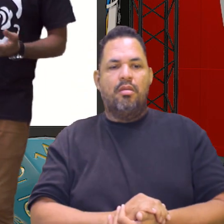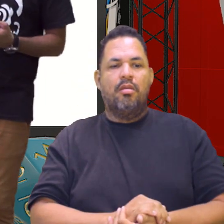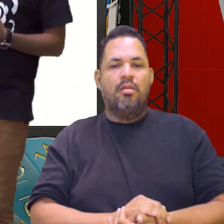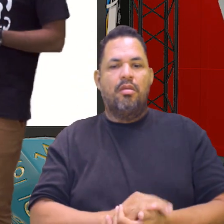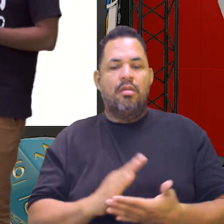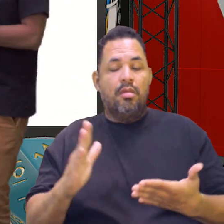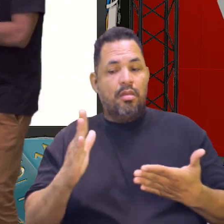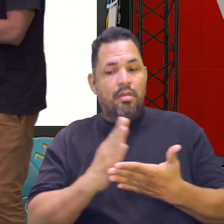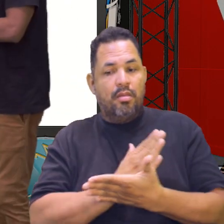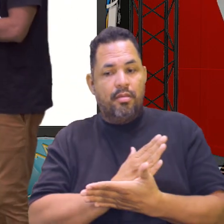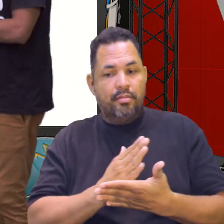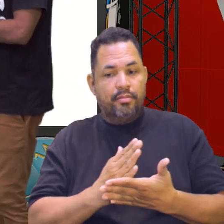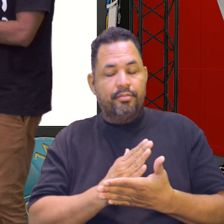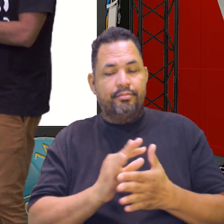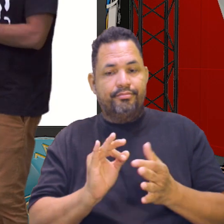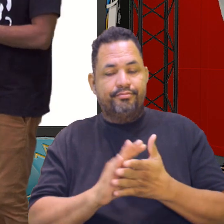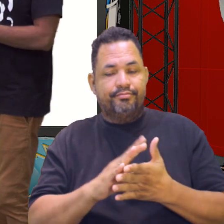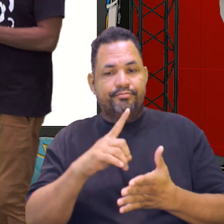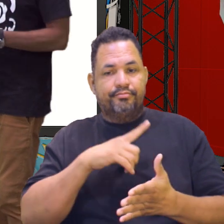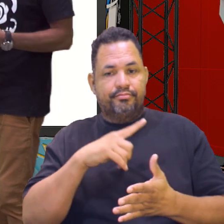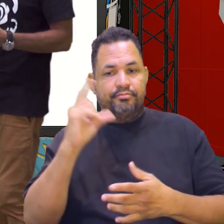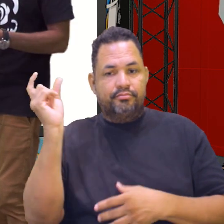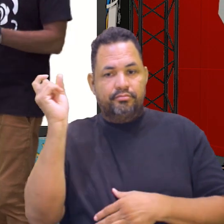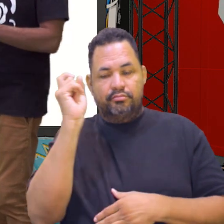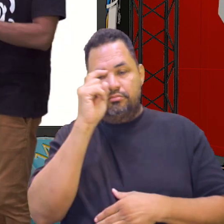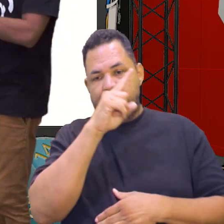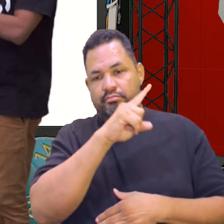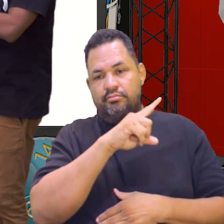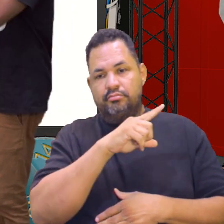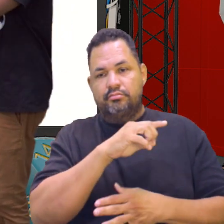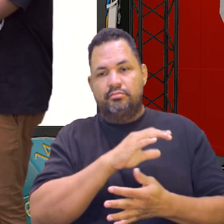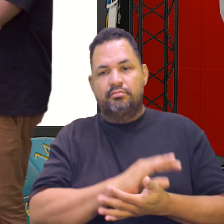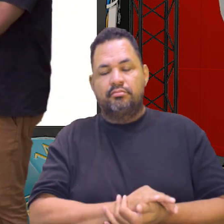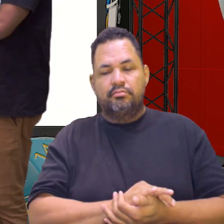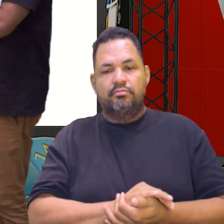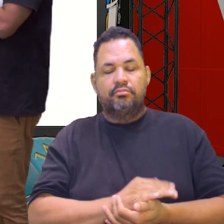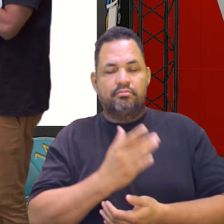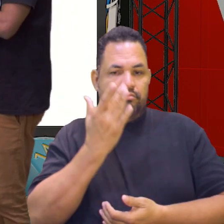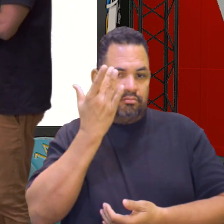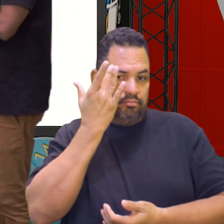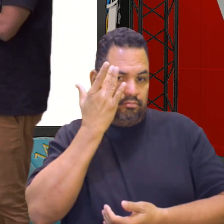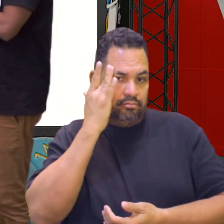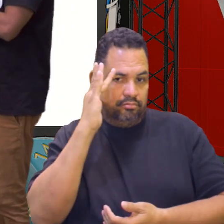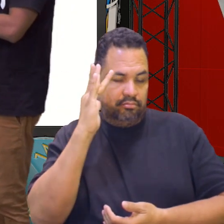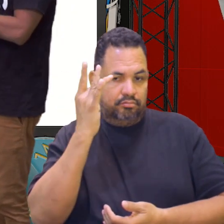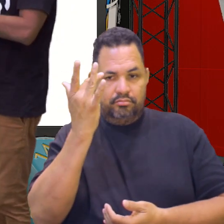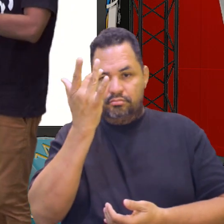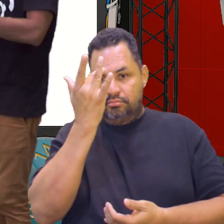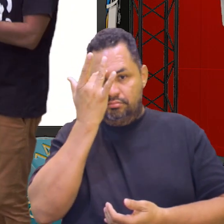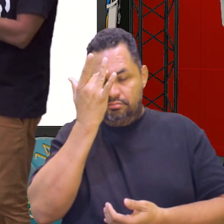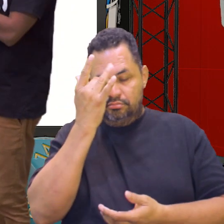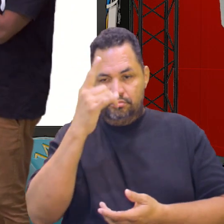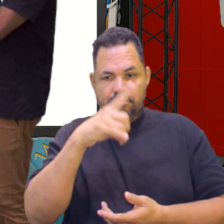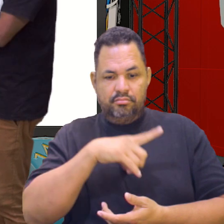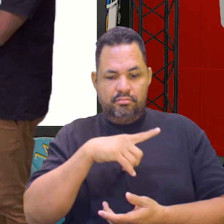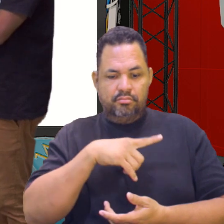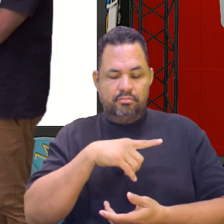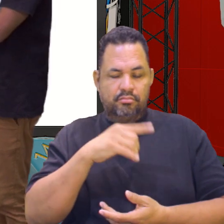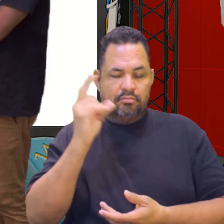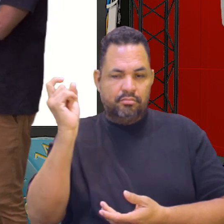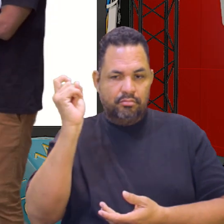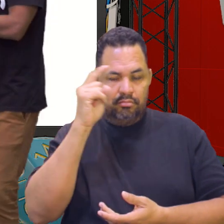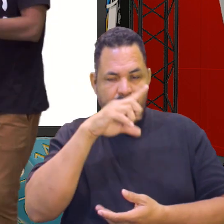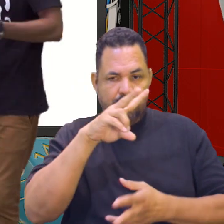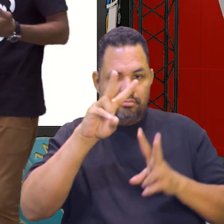E aí, às vezes, eu fico com dificuldade nesse assunto e acho que eu não estou... porque eu não sei a fórmula. Não é. A dificuldade